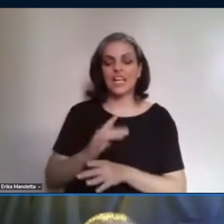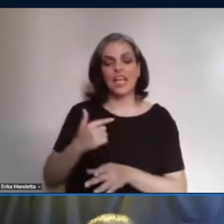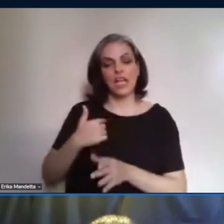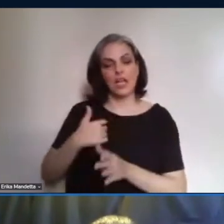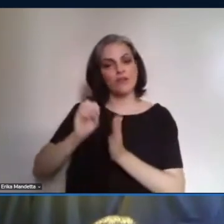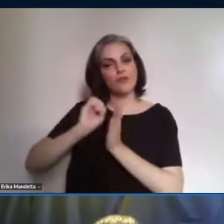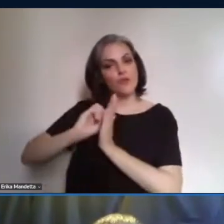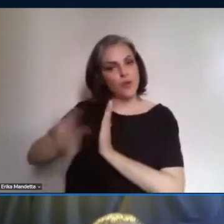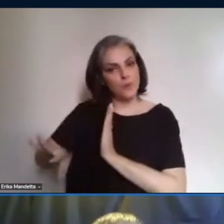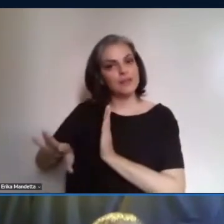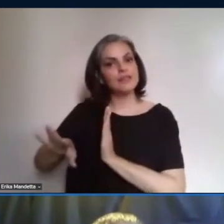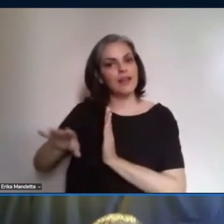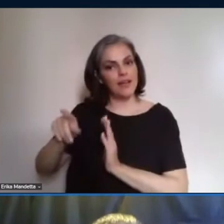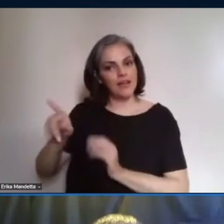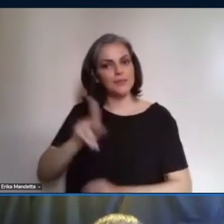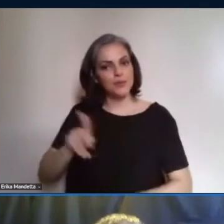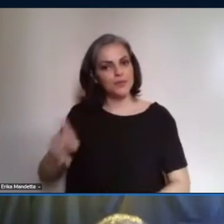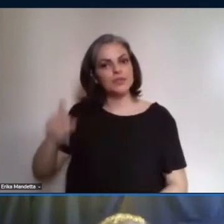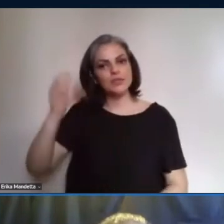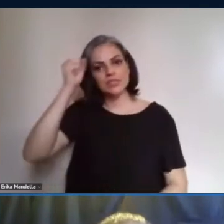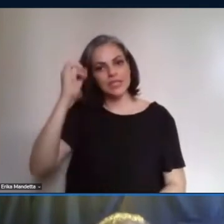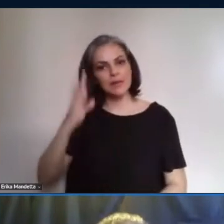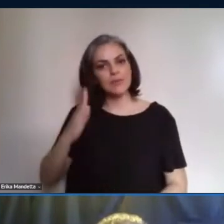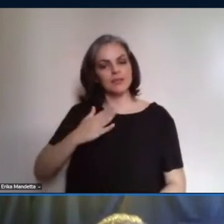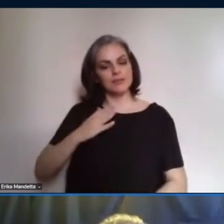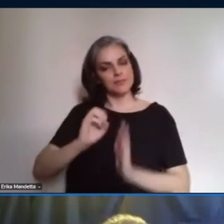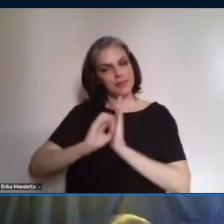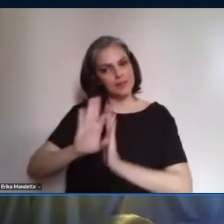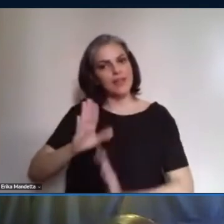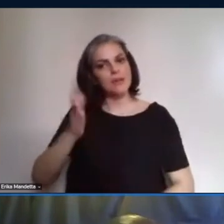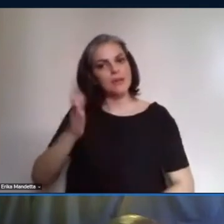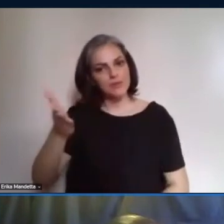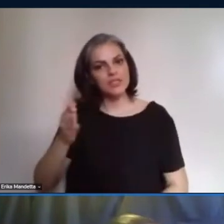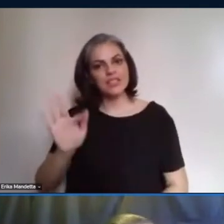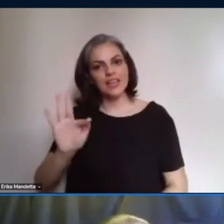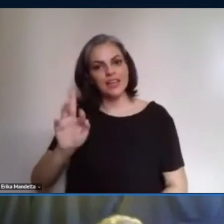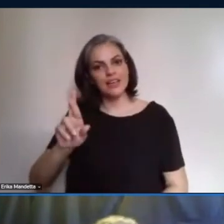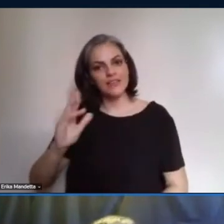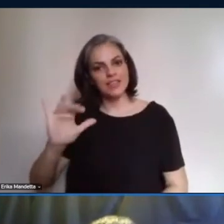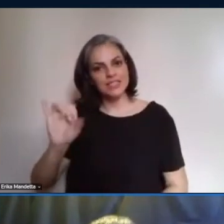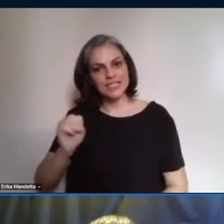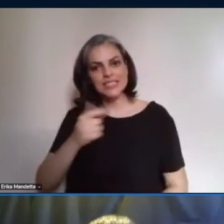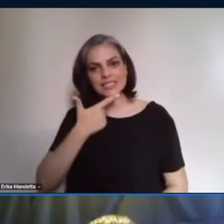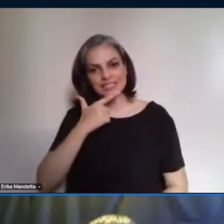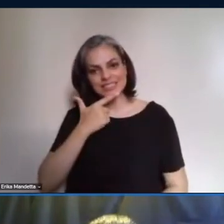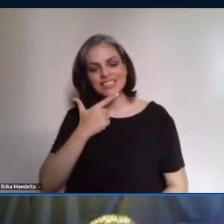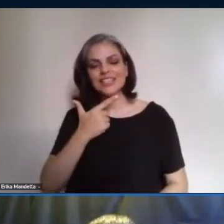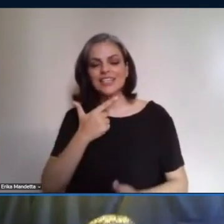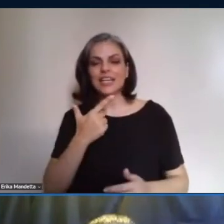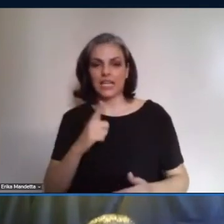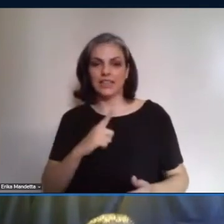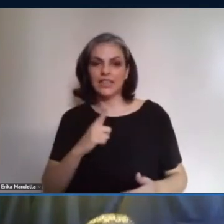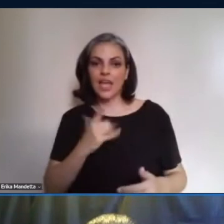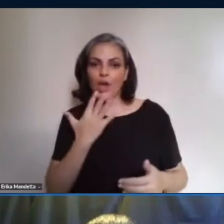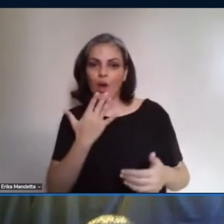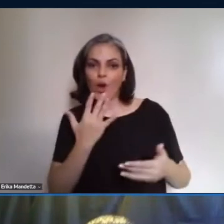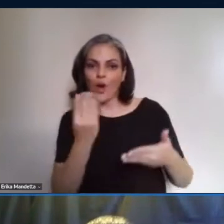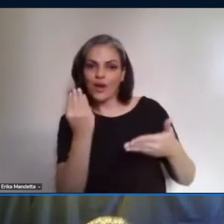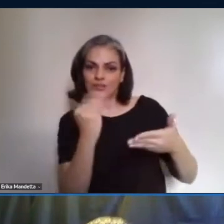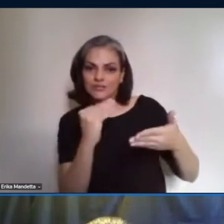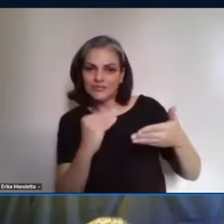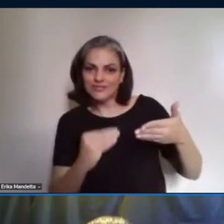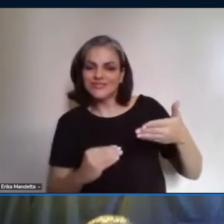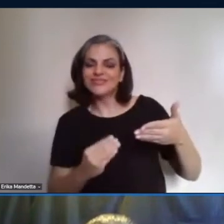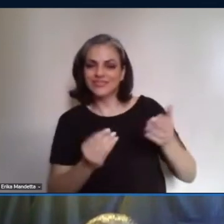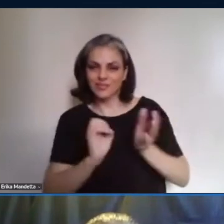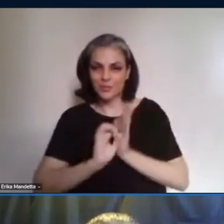Sabine quanto para você, Francis, o texto, com esses apontamentos em cor, e era isso que eu tinha para